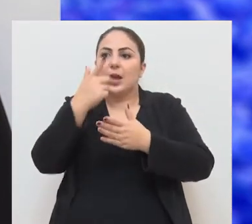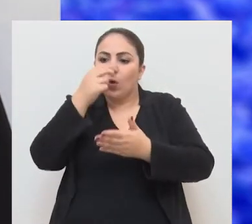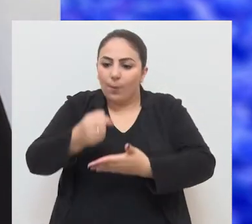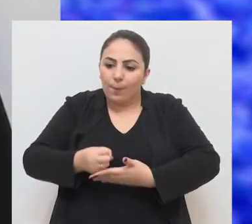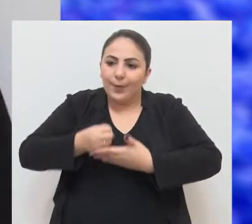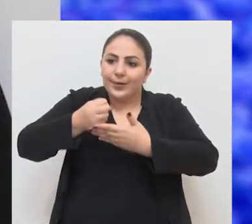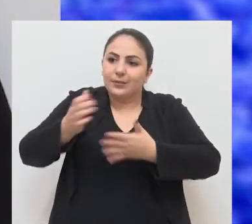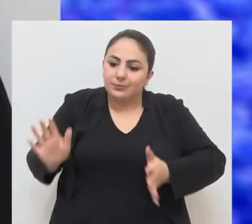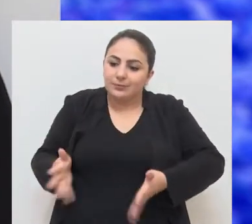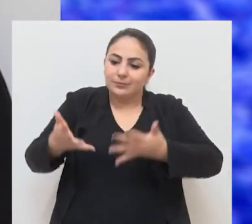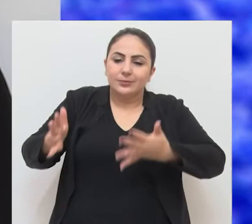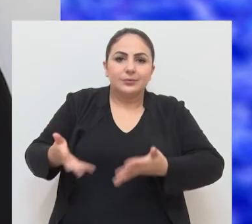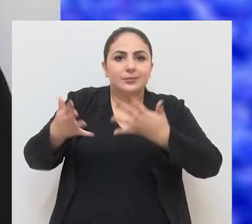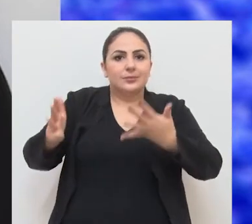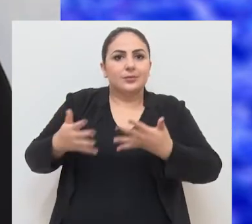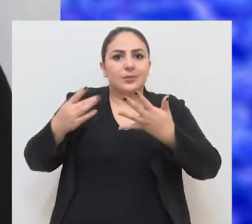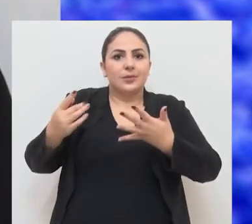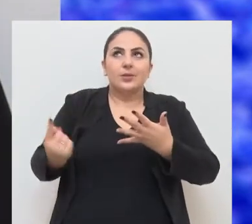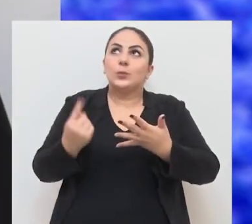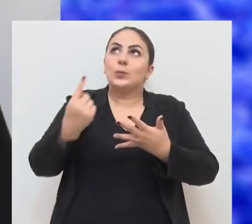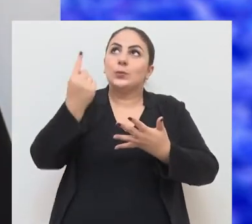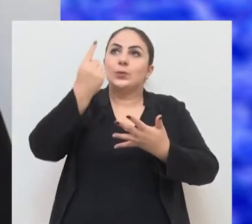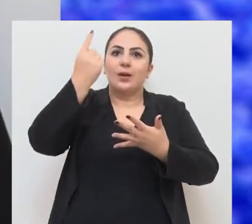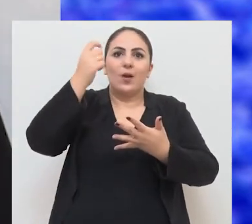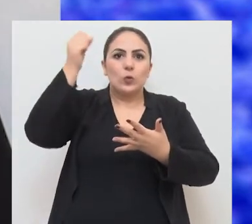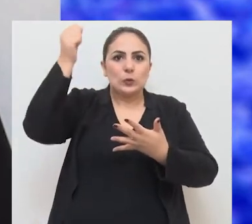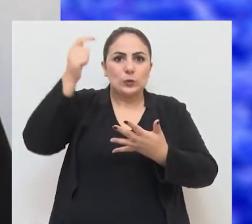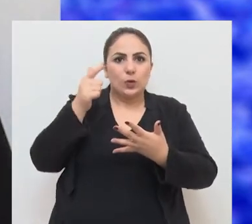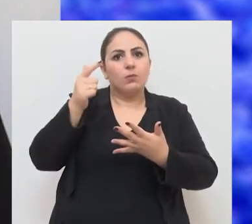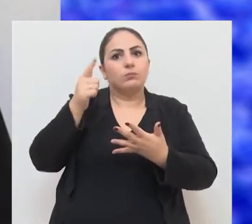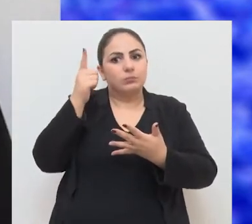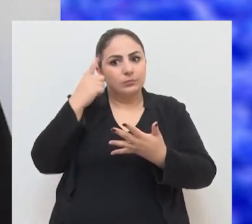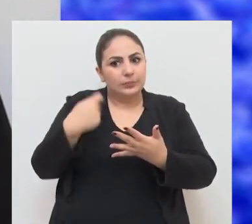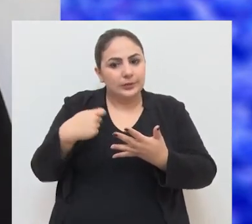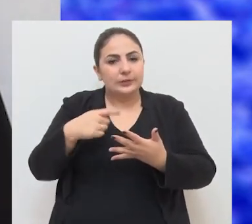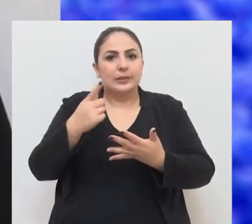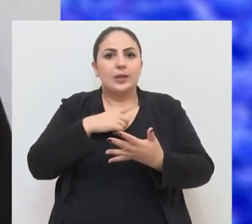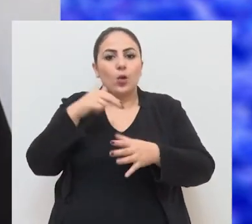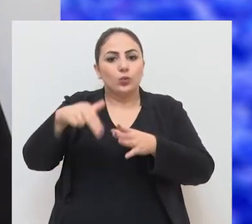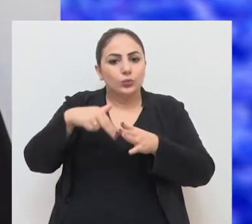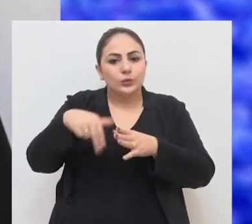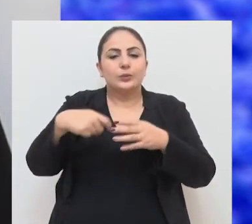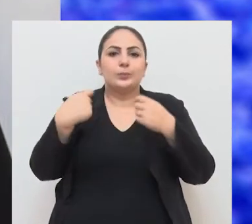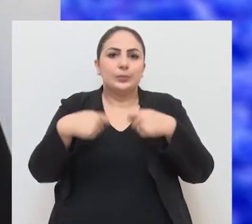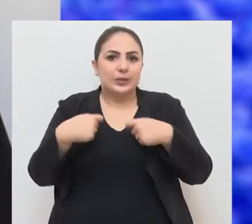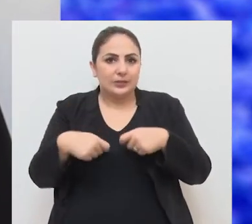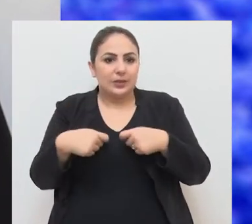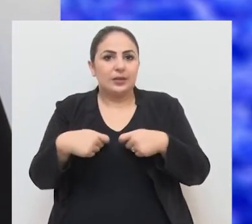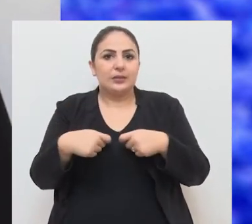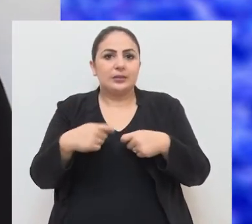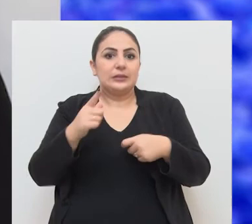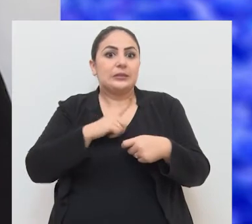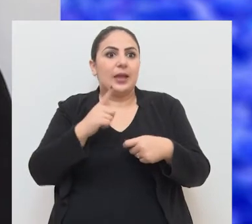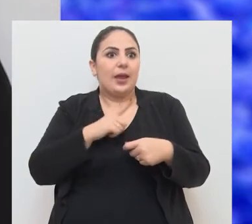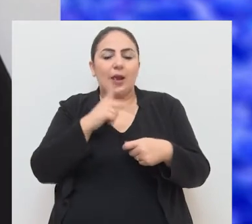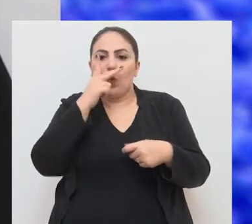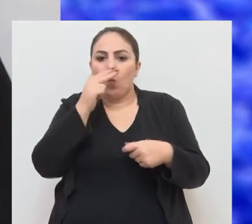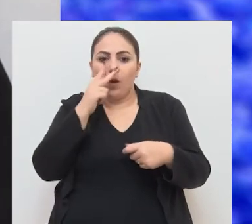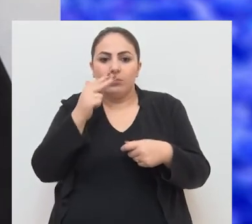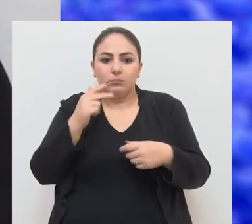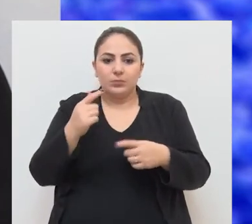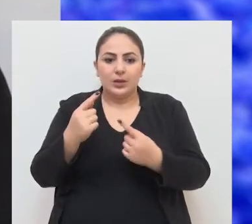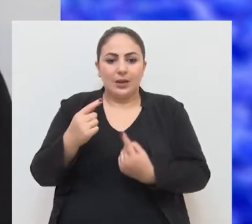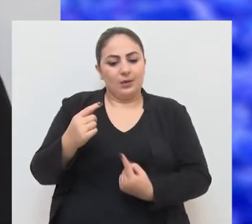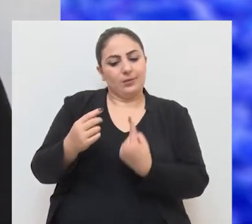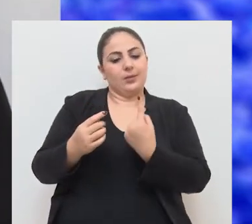e essa plantinha, para que ela cresça em direção ao sol, para ter os nutrientes que ela precisa ter aquela estaca